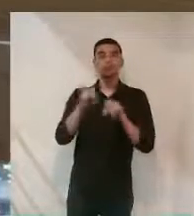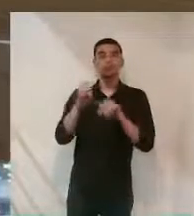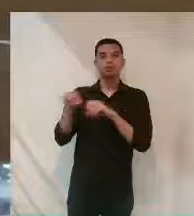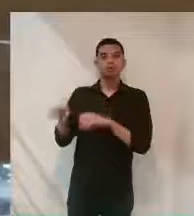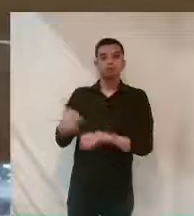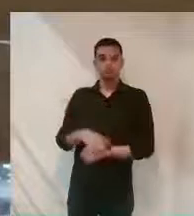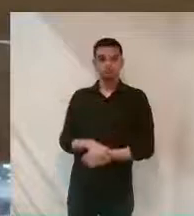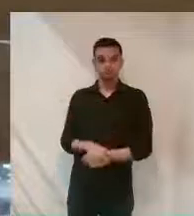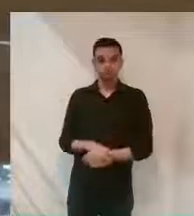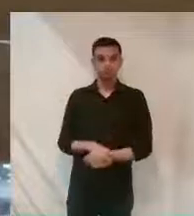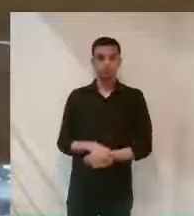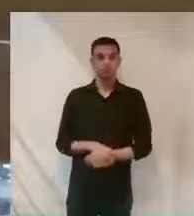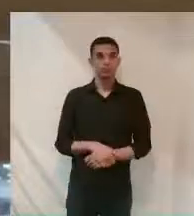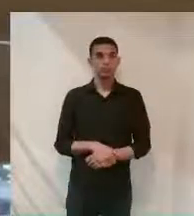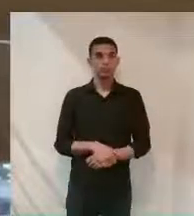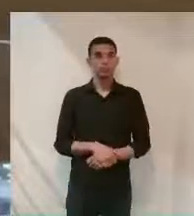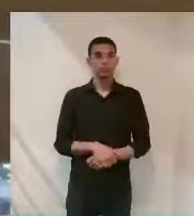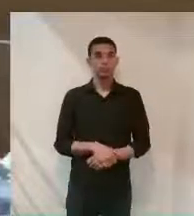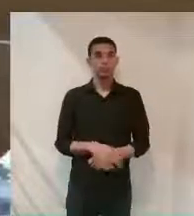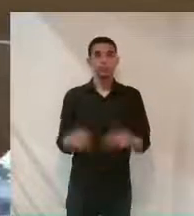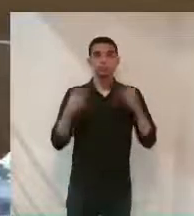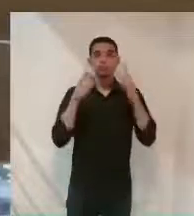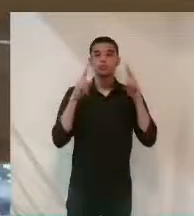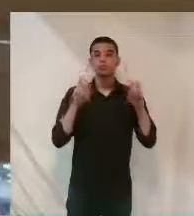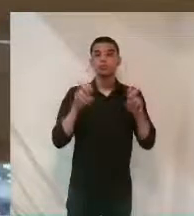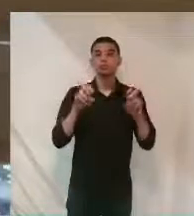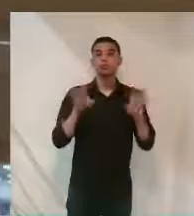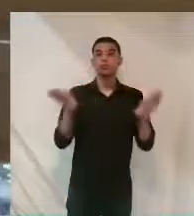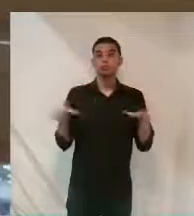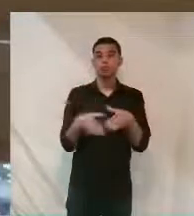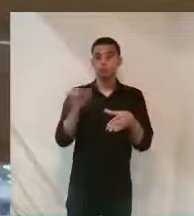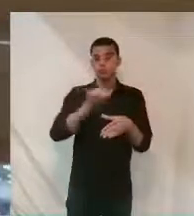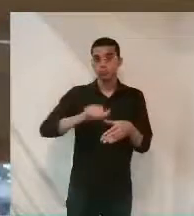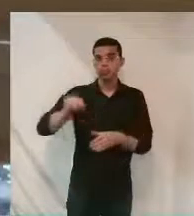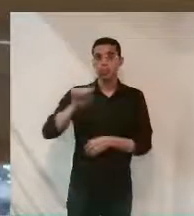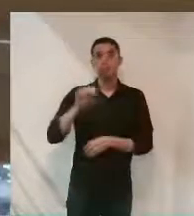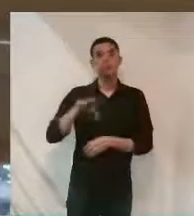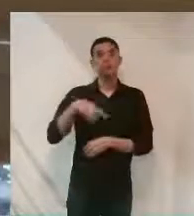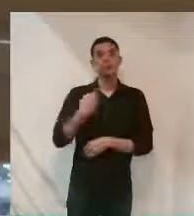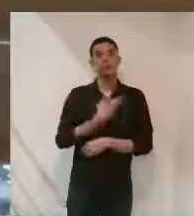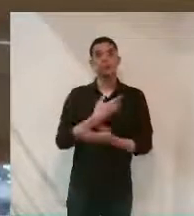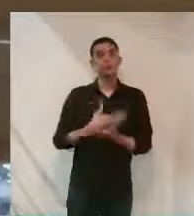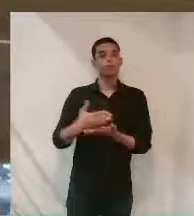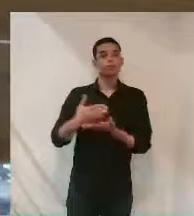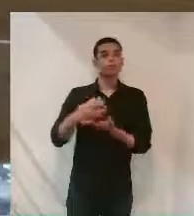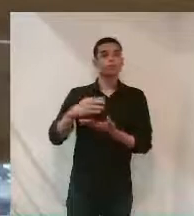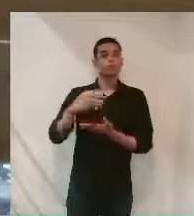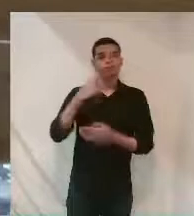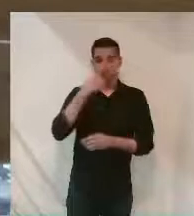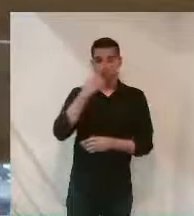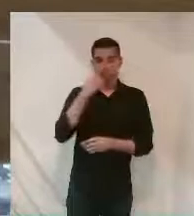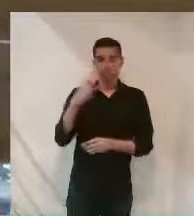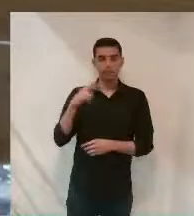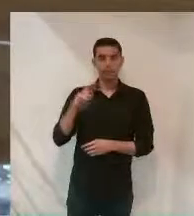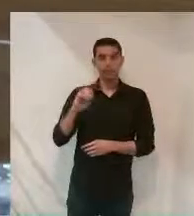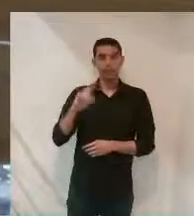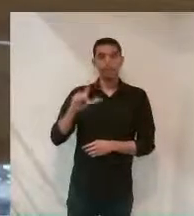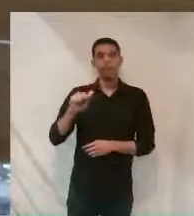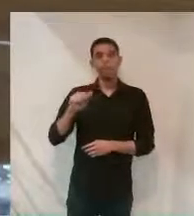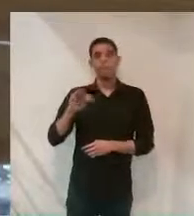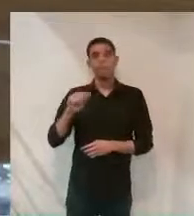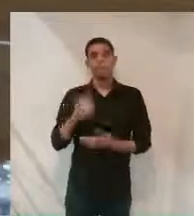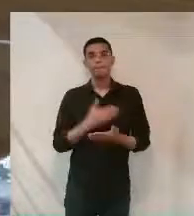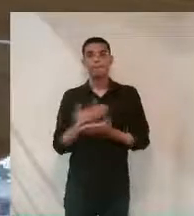Aí, falando um pouquinho das cooperativas, o início da atividade do Prolata, o primeiro start que a gente deu como